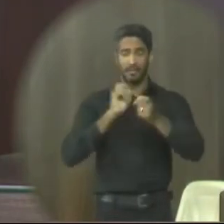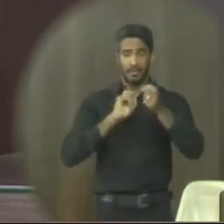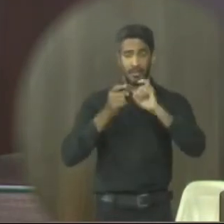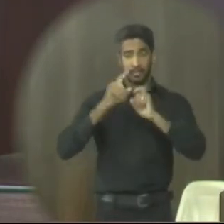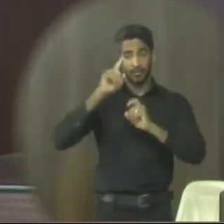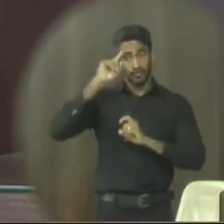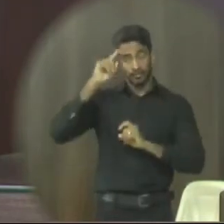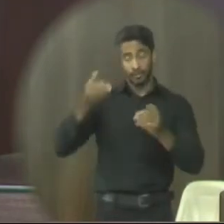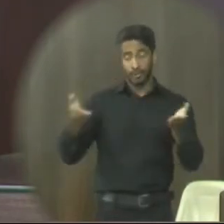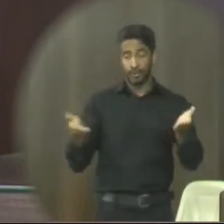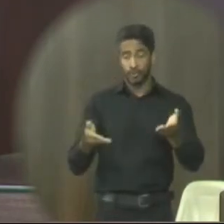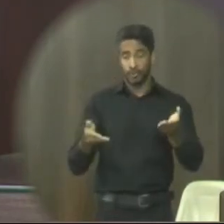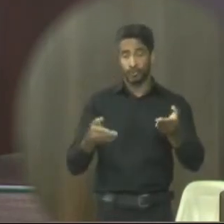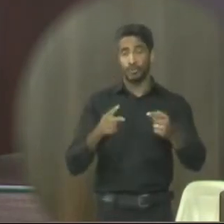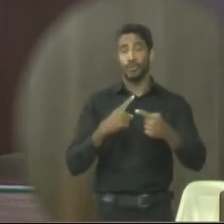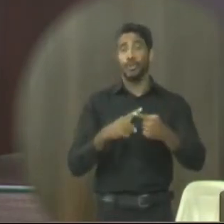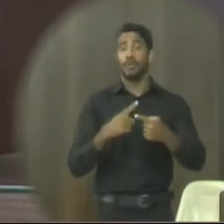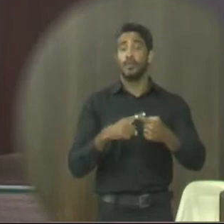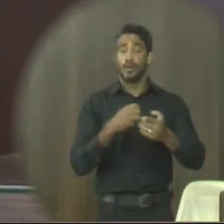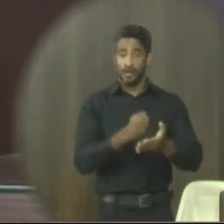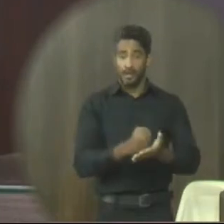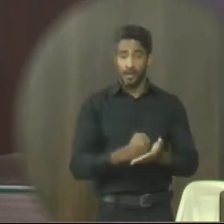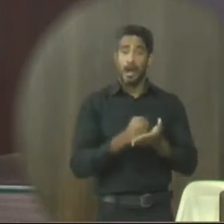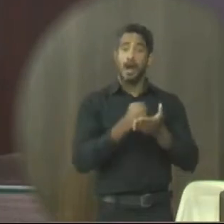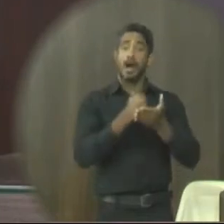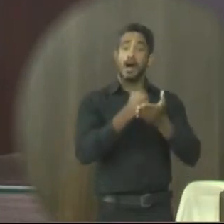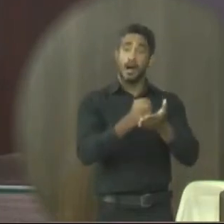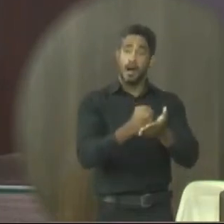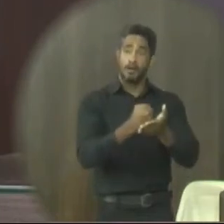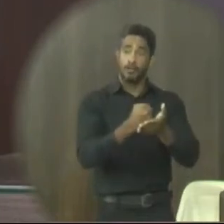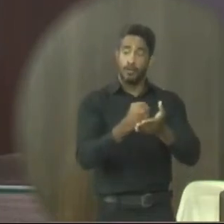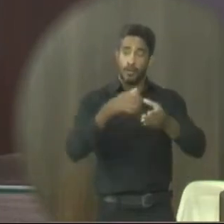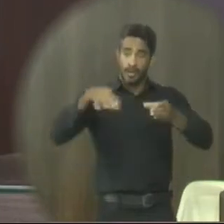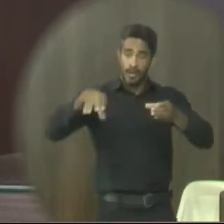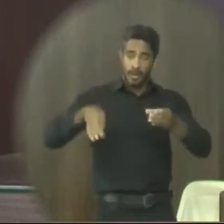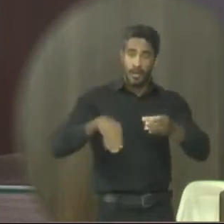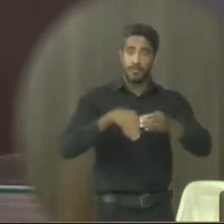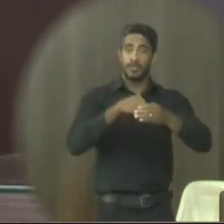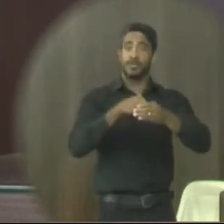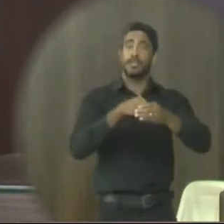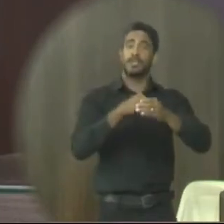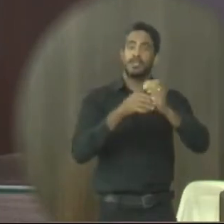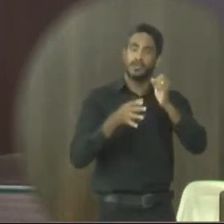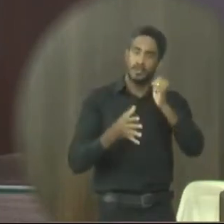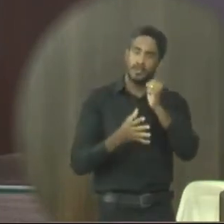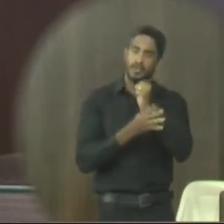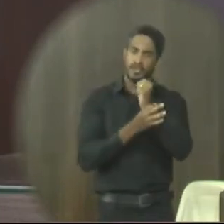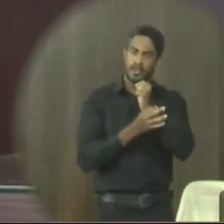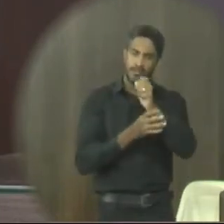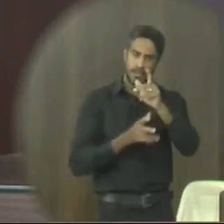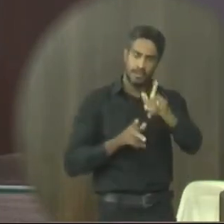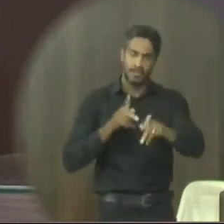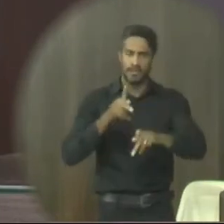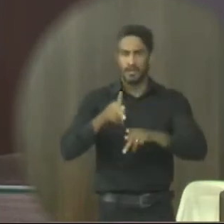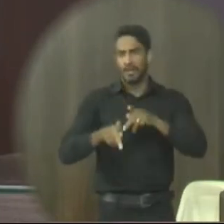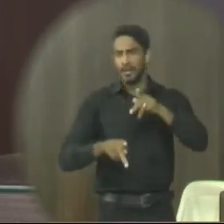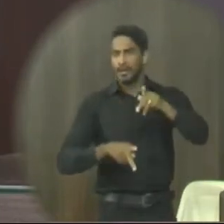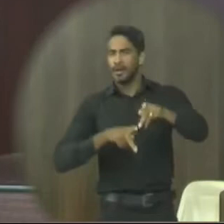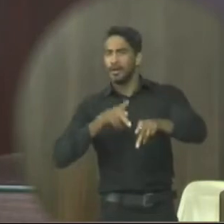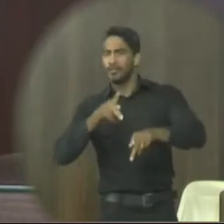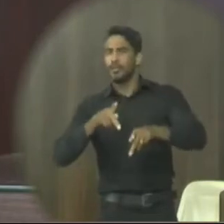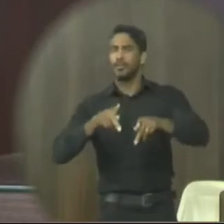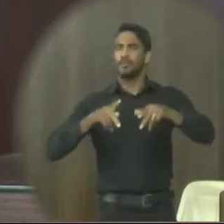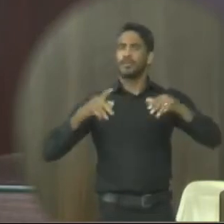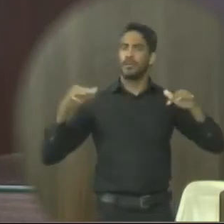hoje, por motivo de prestação de apoio ao integrante das instituições de segurança pública e liderança política durante a mobilização